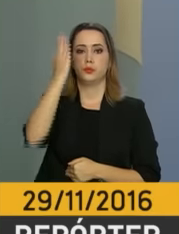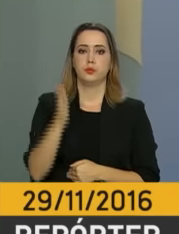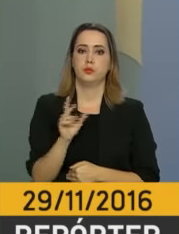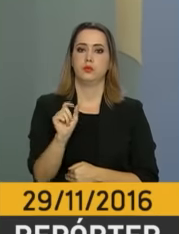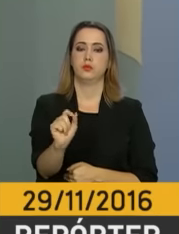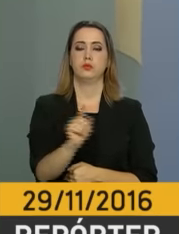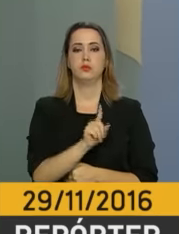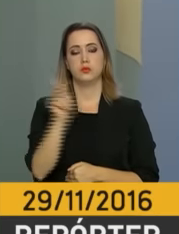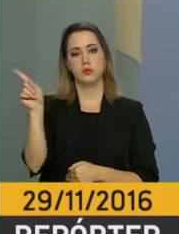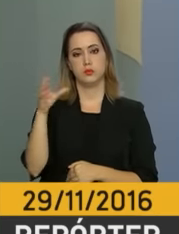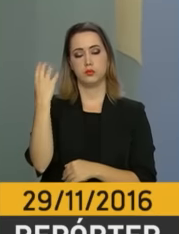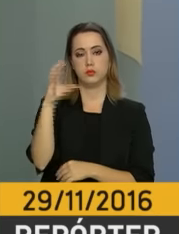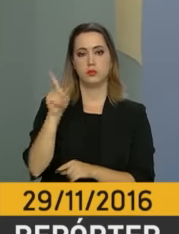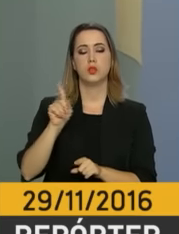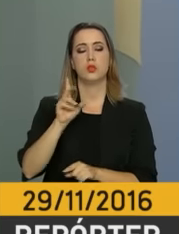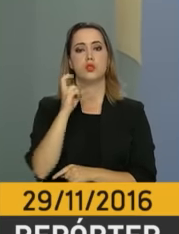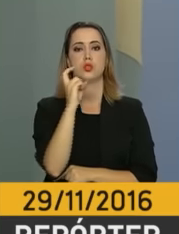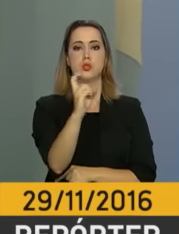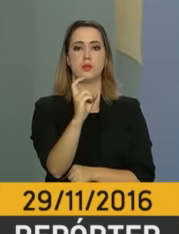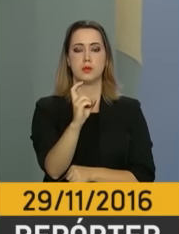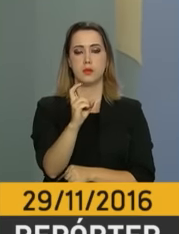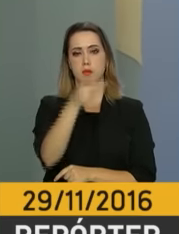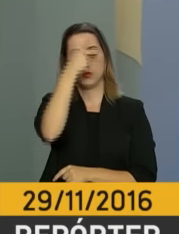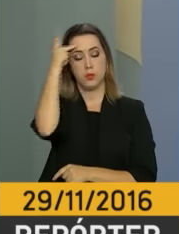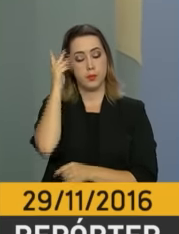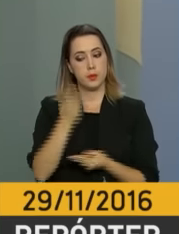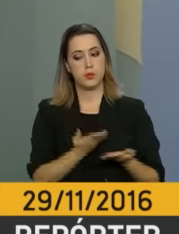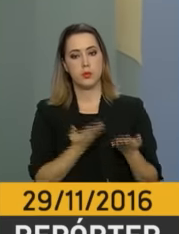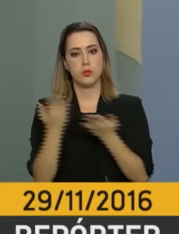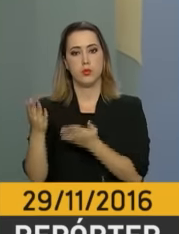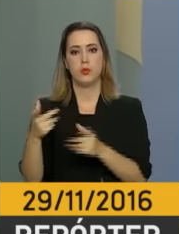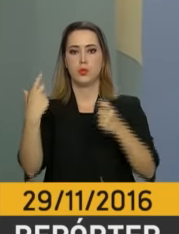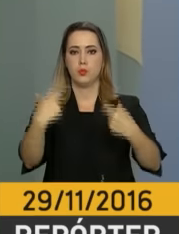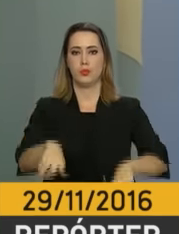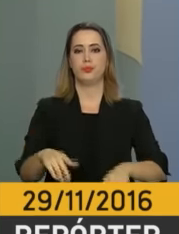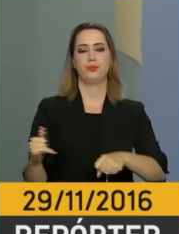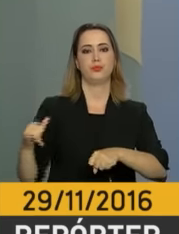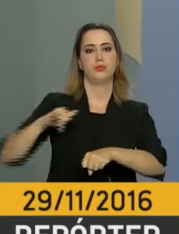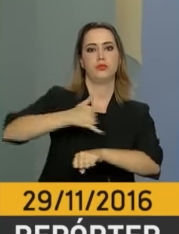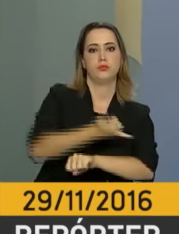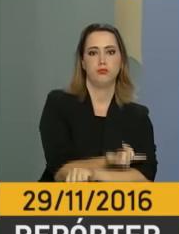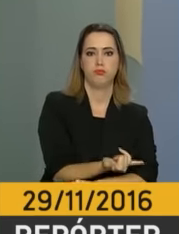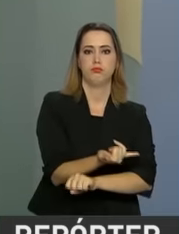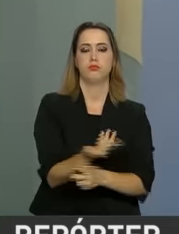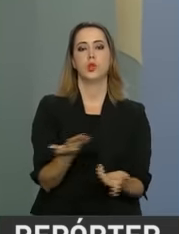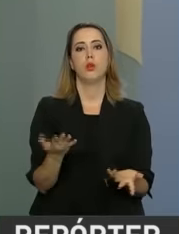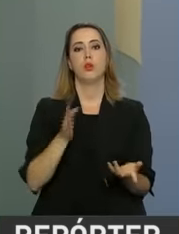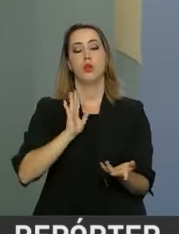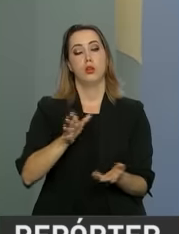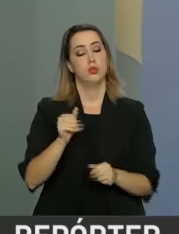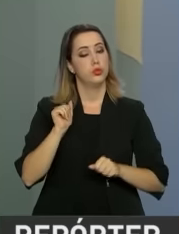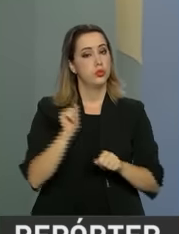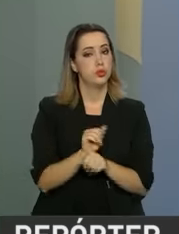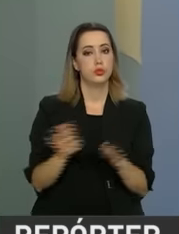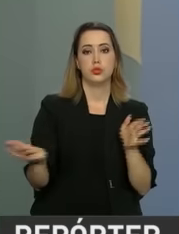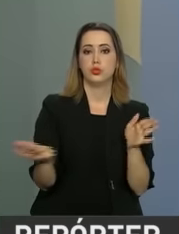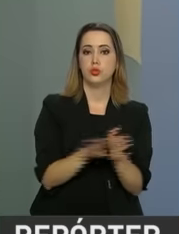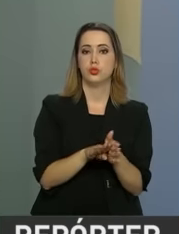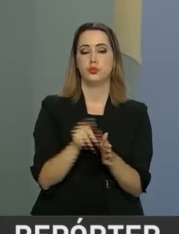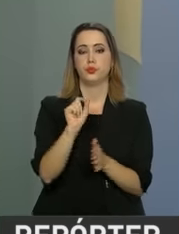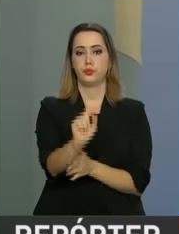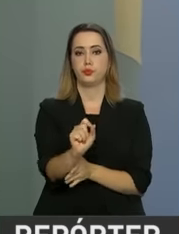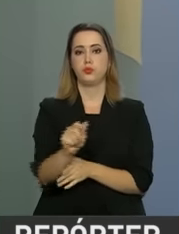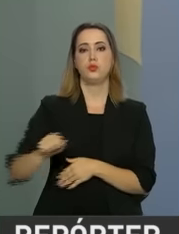igualmente, já enviou 5 de seus funcionários para Medellín. Esses funcionários estão chegando prontamente na região.